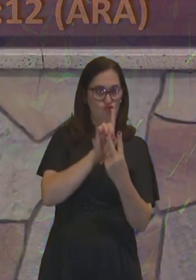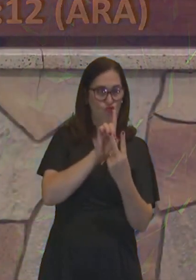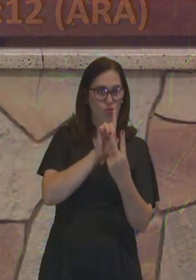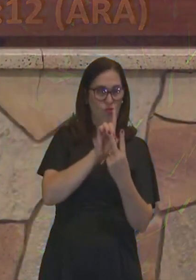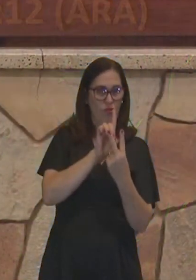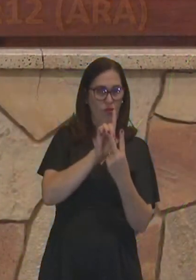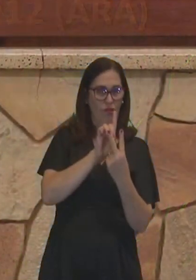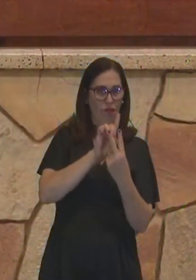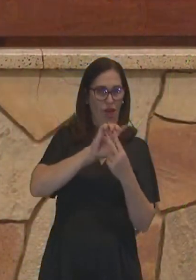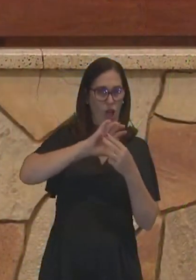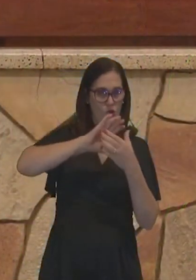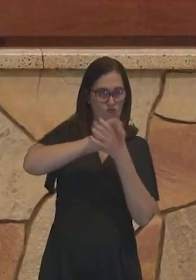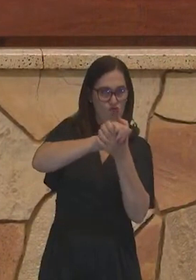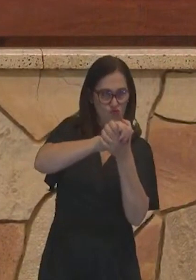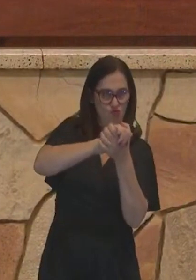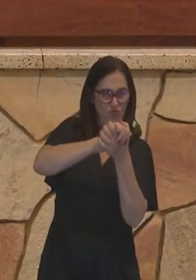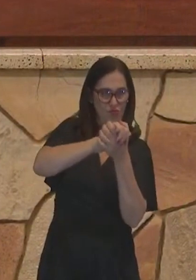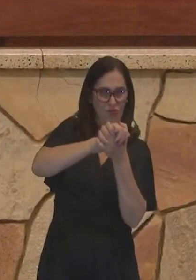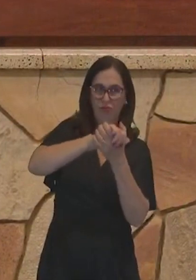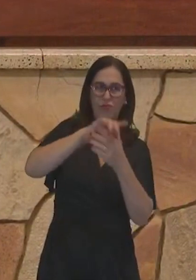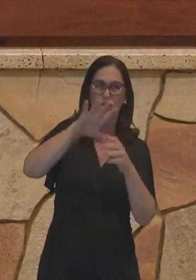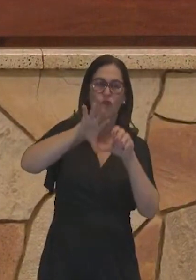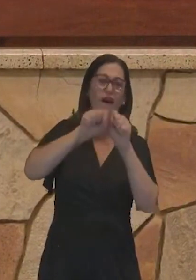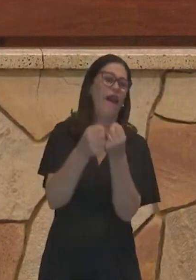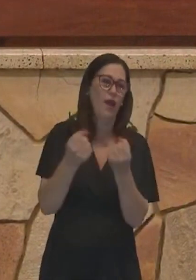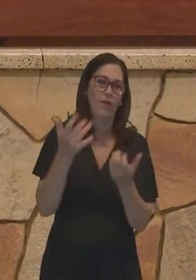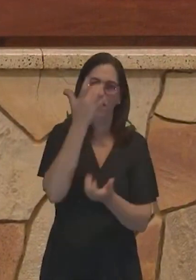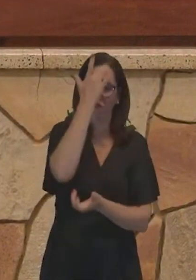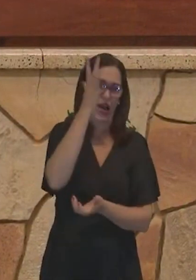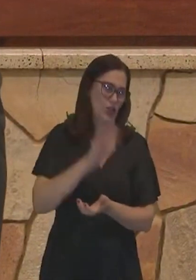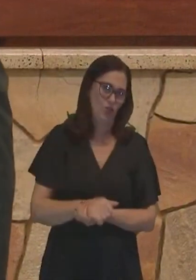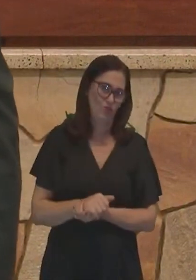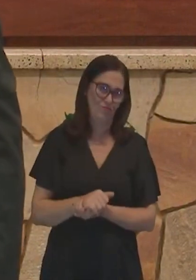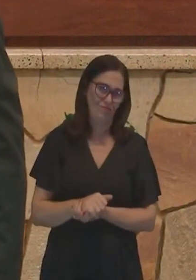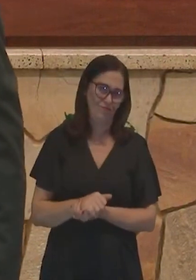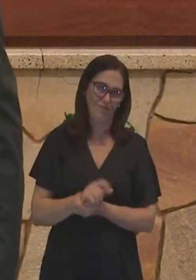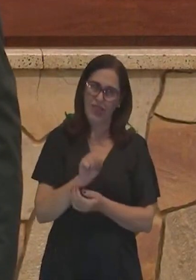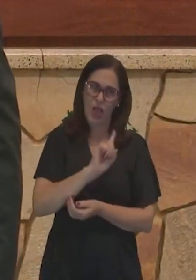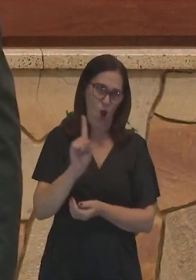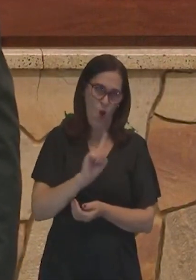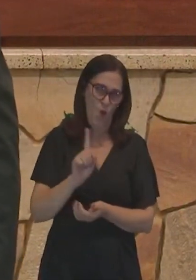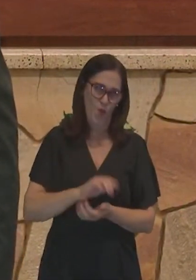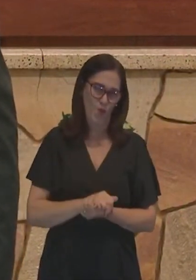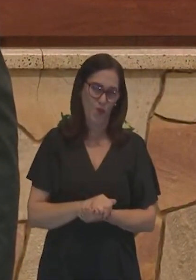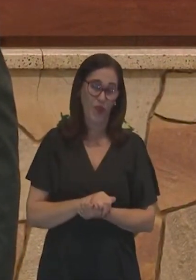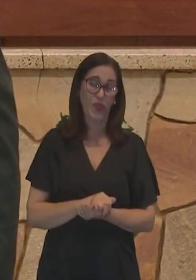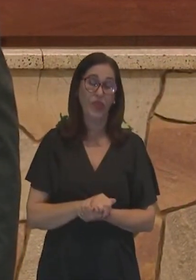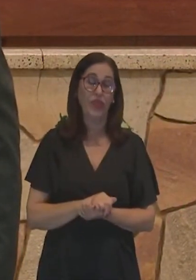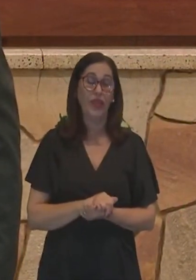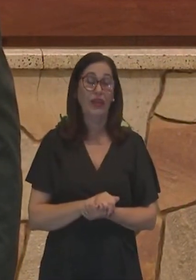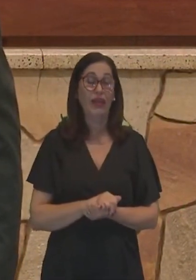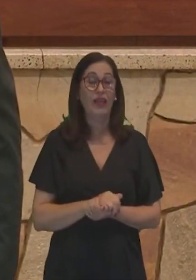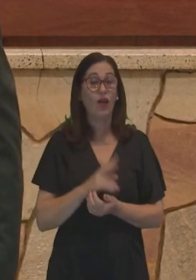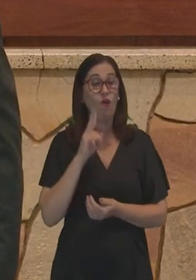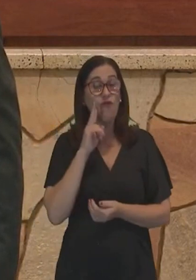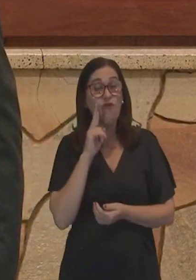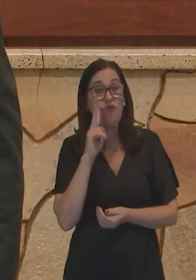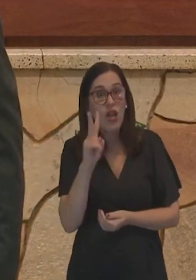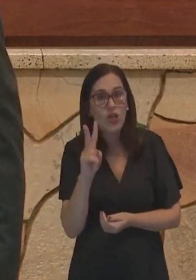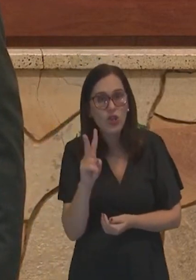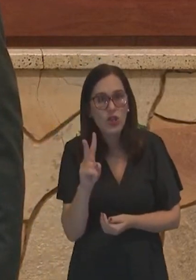Meus jovens, ouçam isso. Tem pessoas que possuem muitas coisas, mas não têm com quem